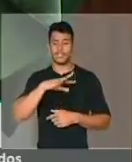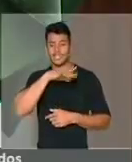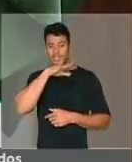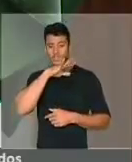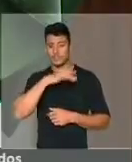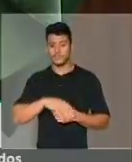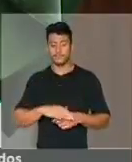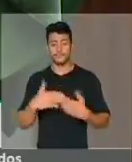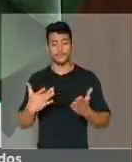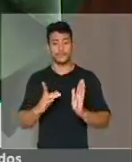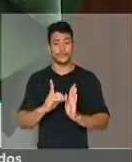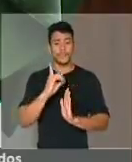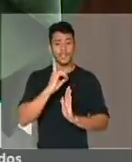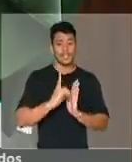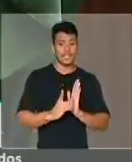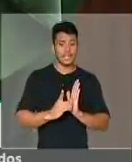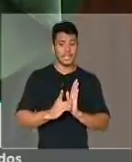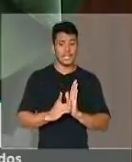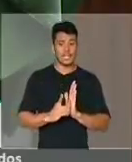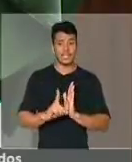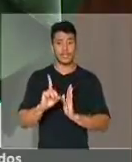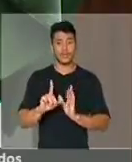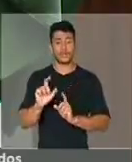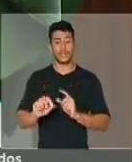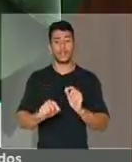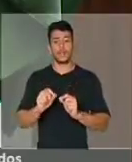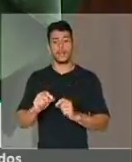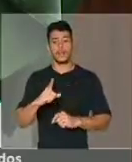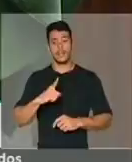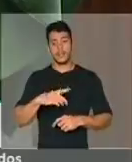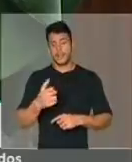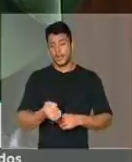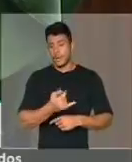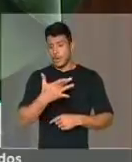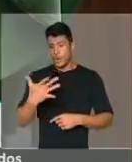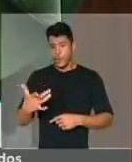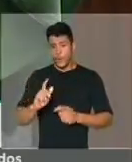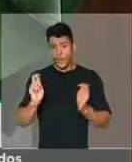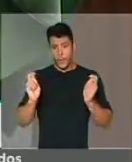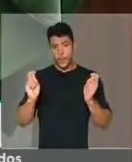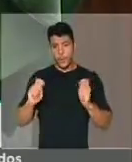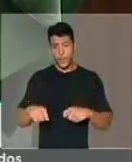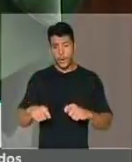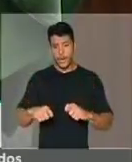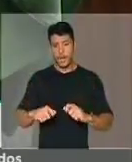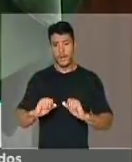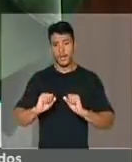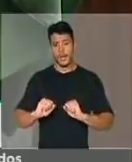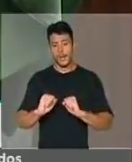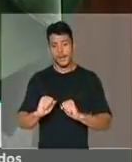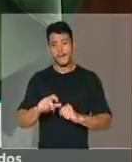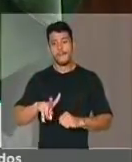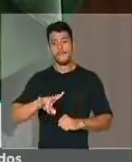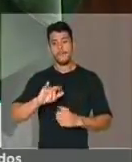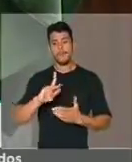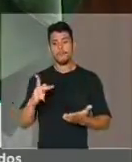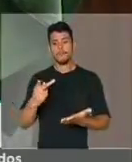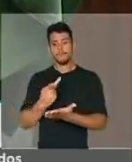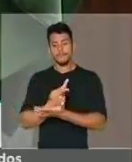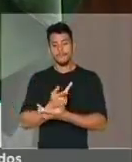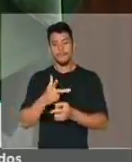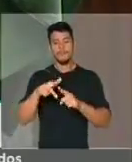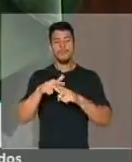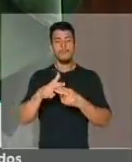o decreto se constitui numa ponta de lança de uma série de outras medidas que poderão ser adotadas